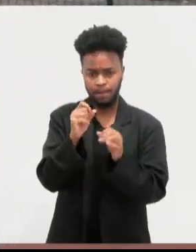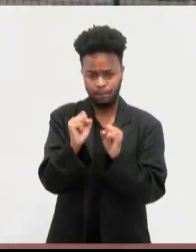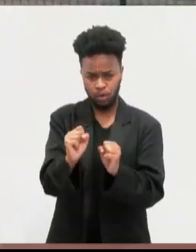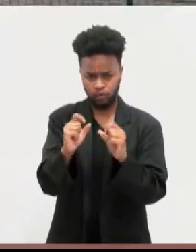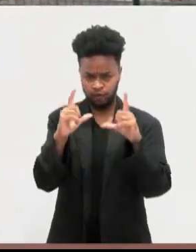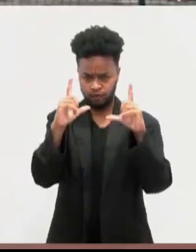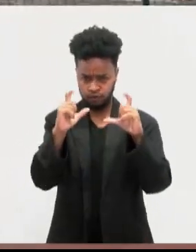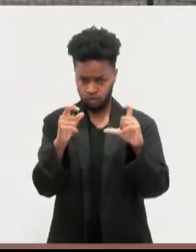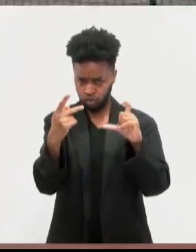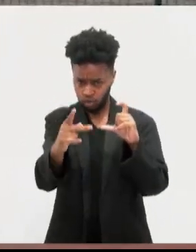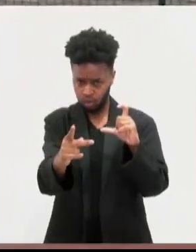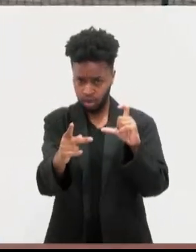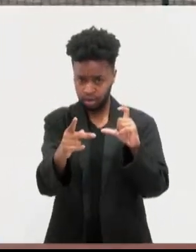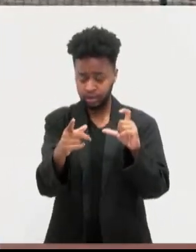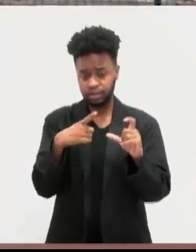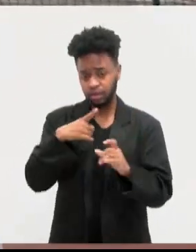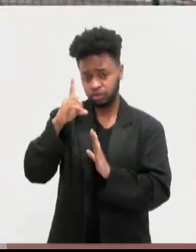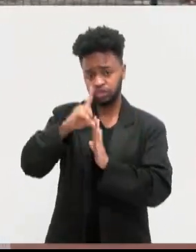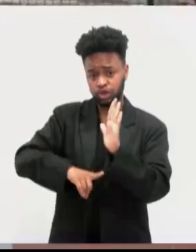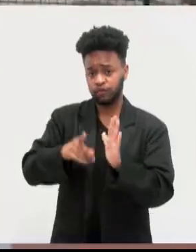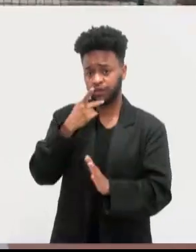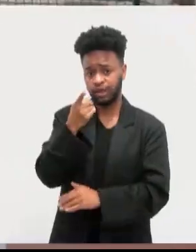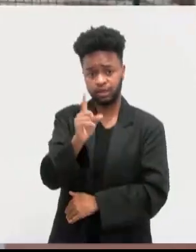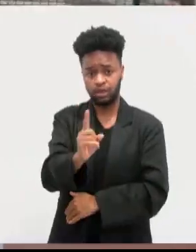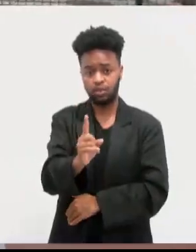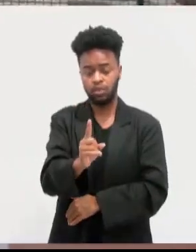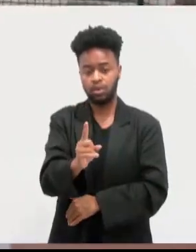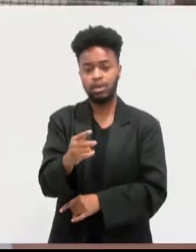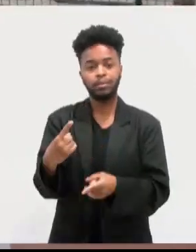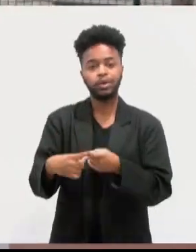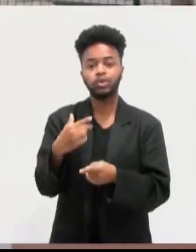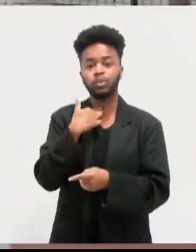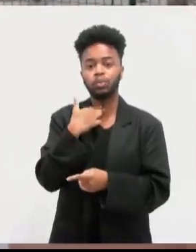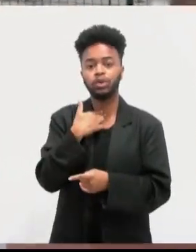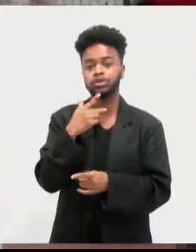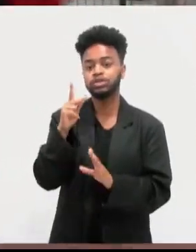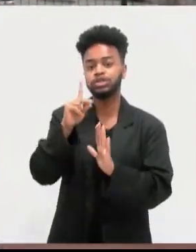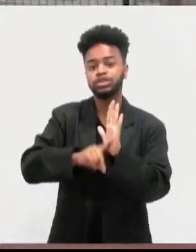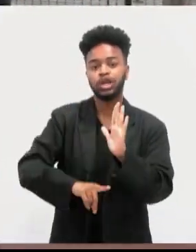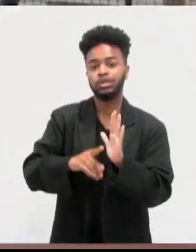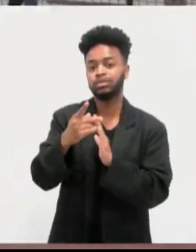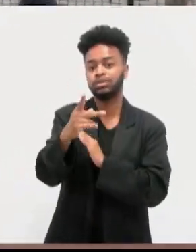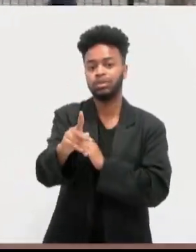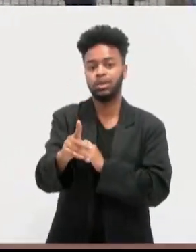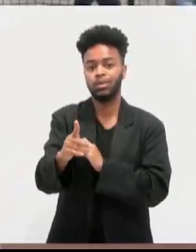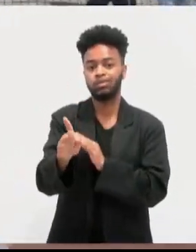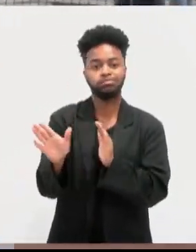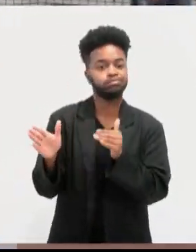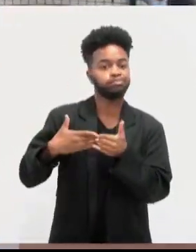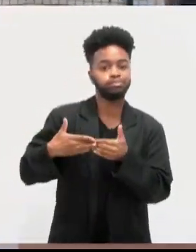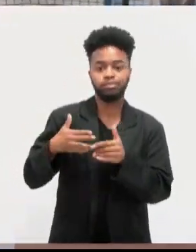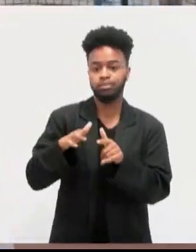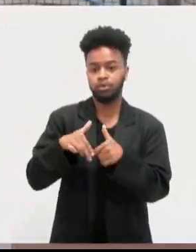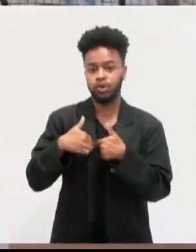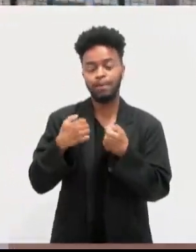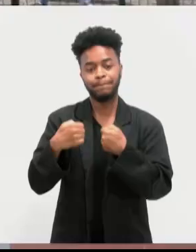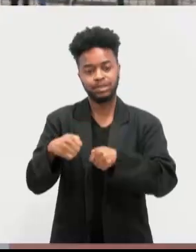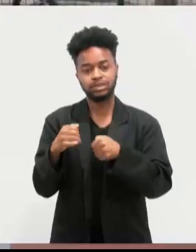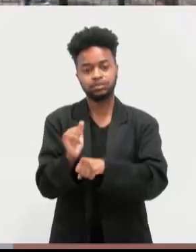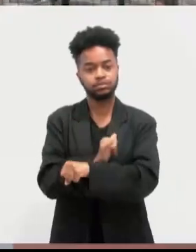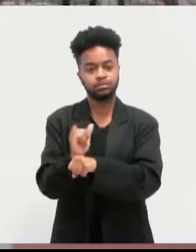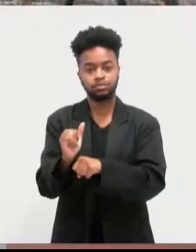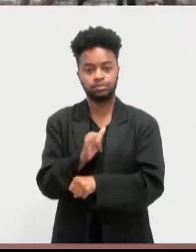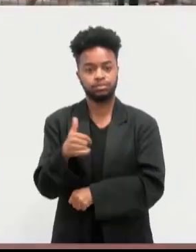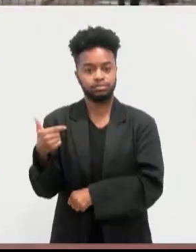sua? Você tem direito a dizer que não. E você não pode ter o seu direito de acesso bloqueado por isso. Tem que ter o que a gente chama de plano